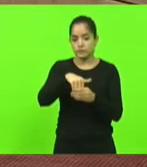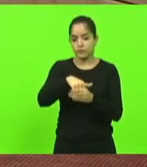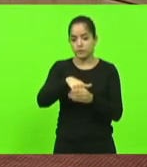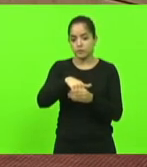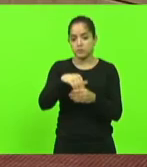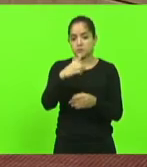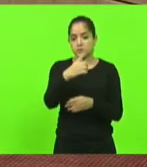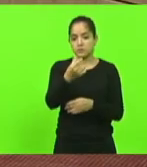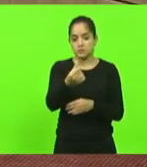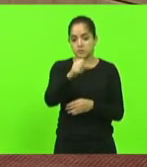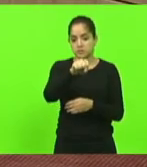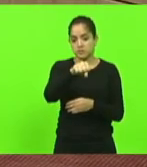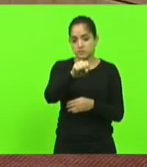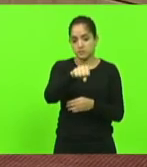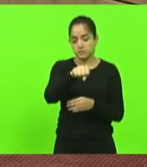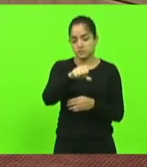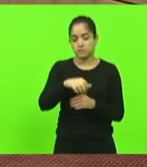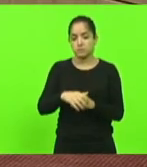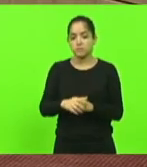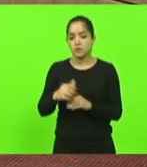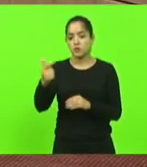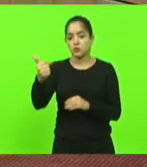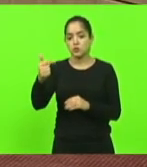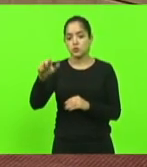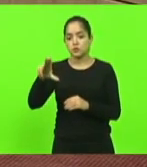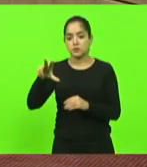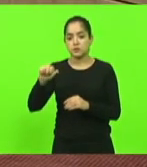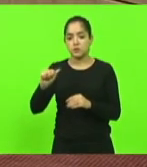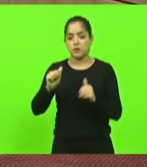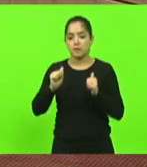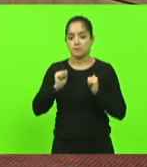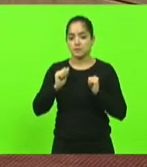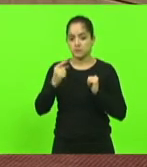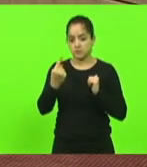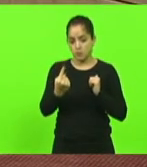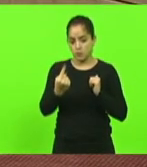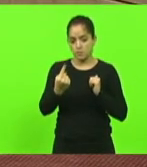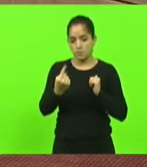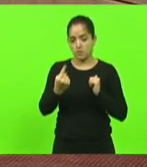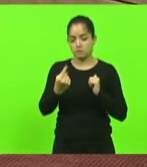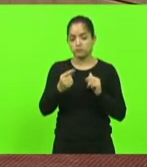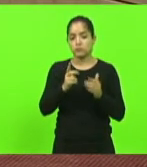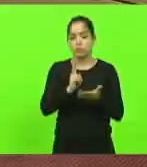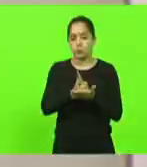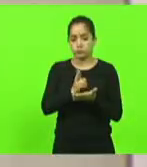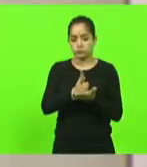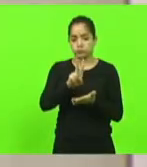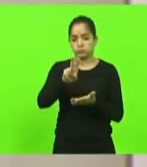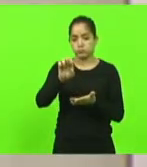Dezesseis votos sim, doze não, uma abstenção, está mantido o veto.